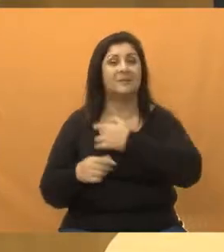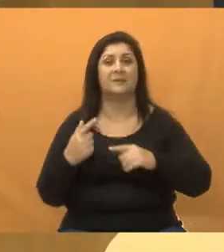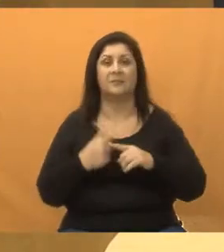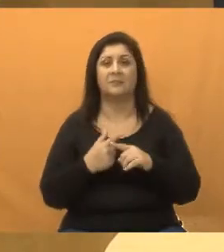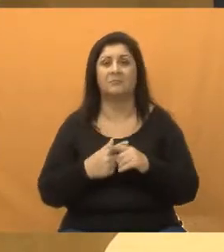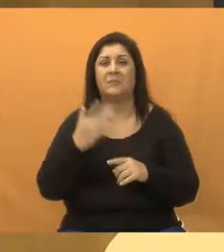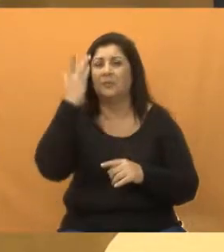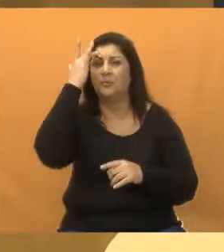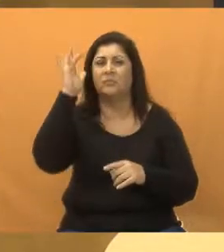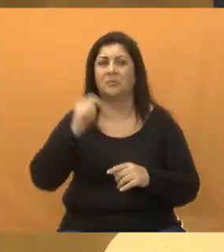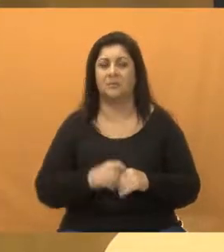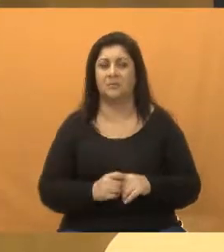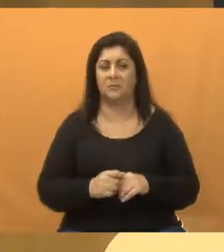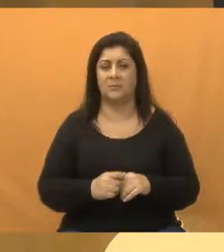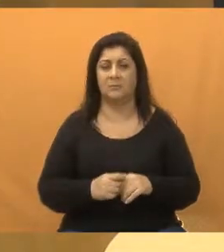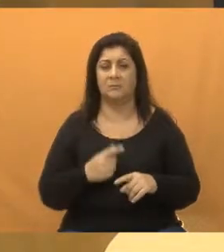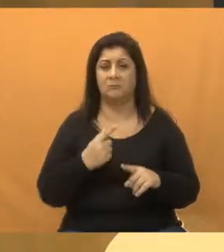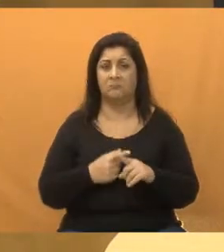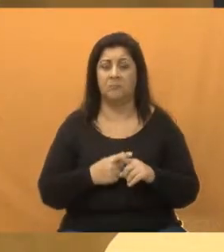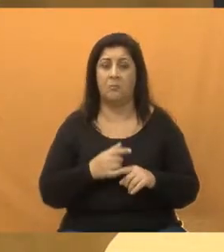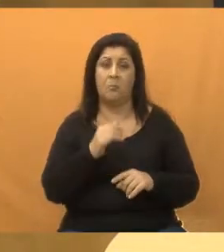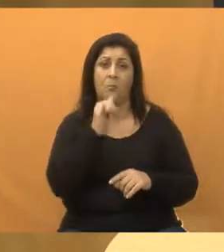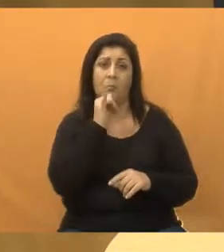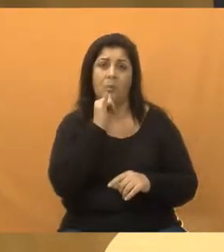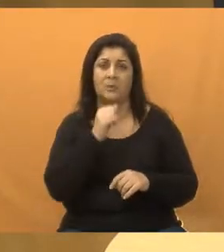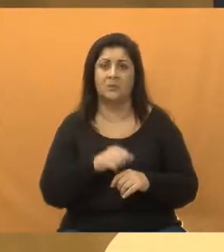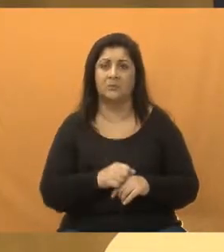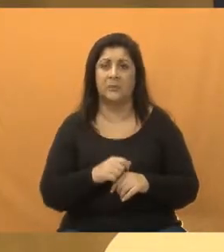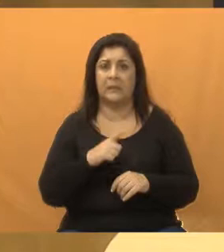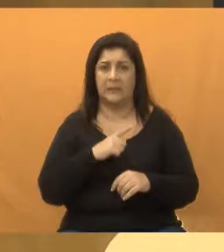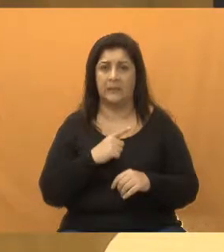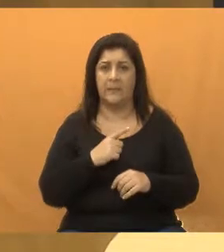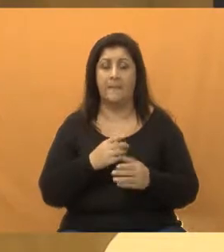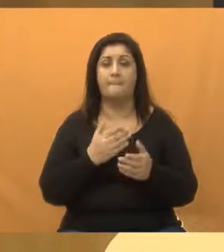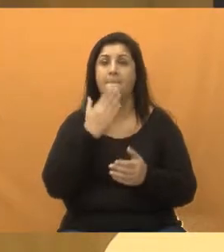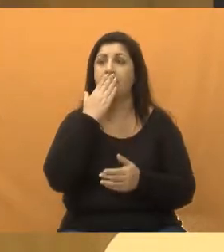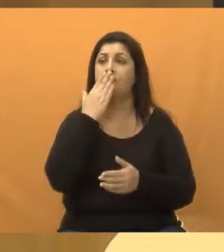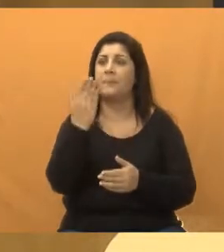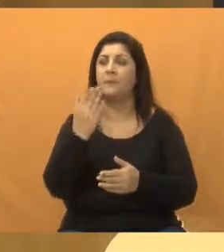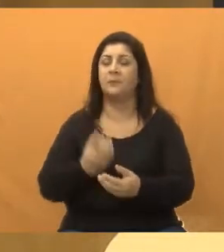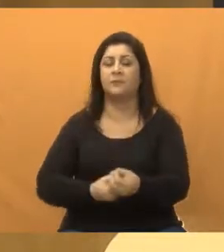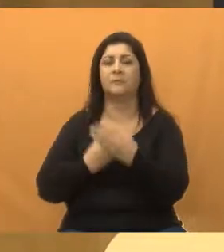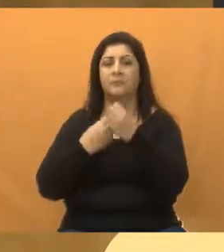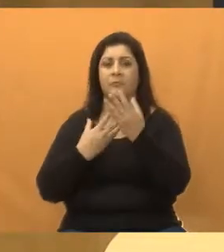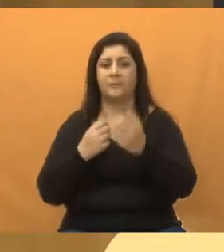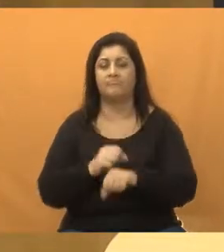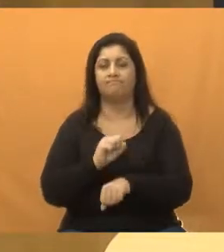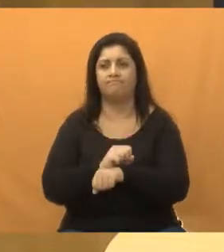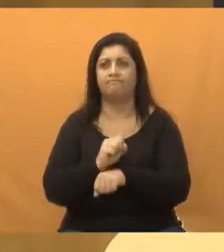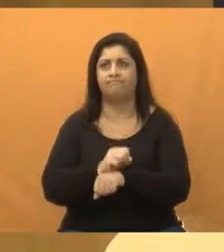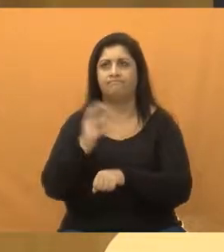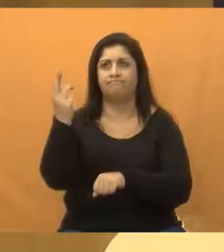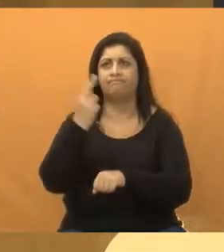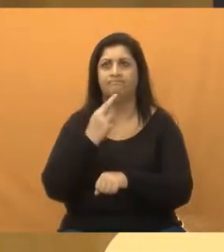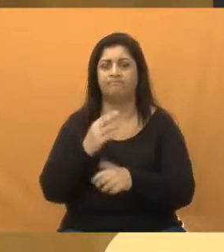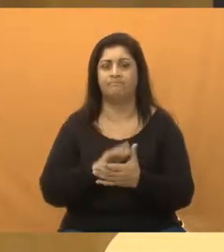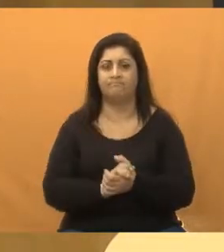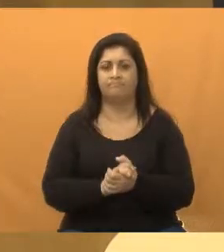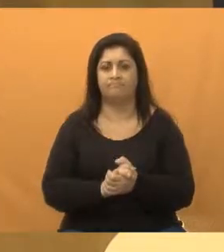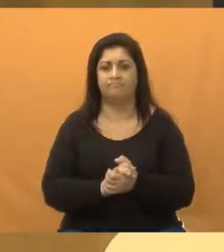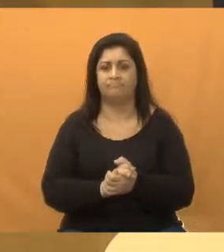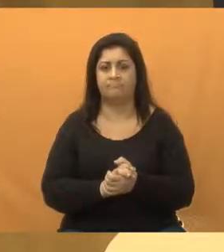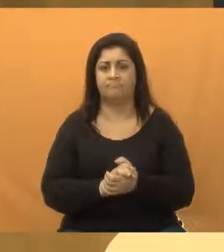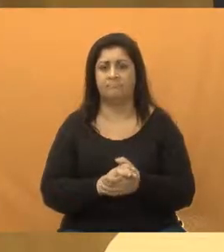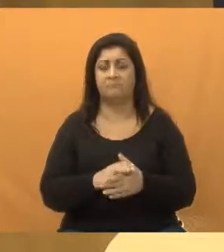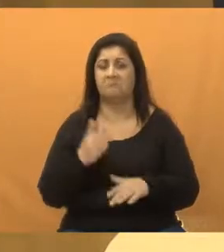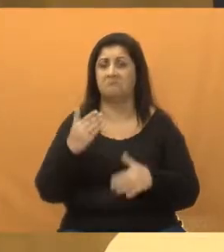a ferramenta que nós temos aqui, por exemplo, é o pedido de informação. Você faz um pedido de informação, o pedido de informação, as